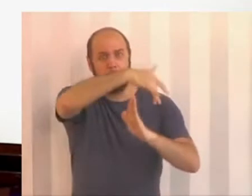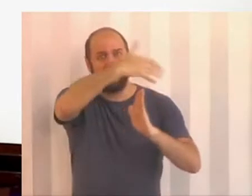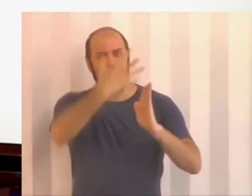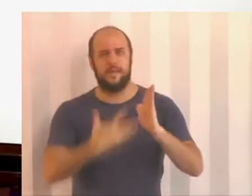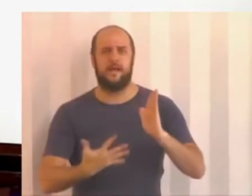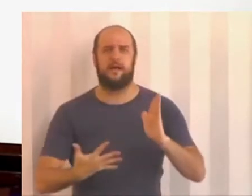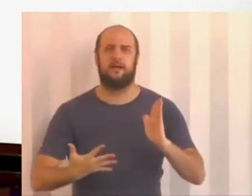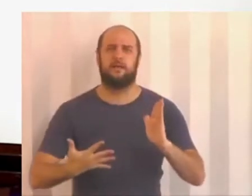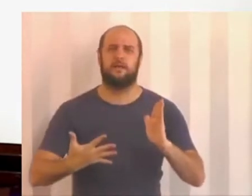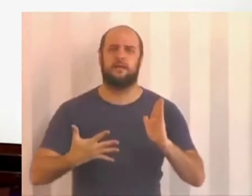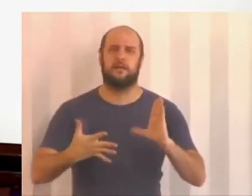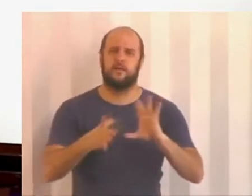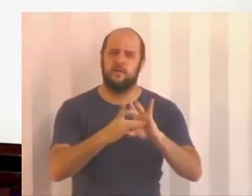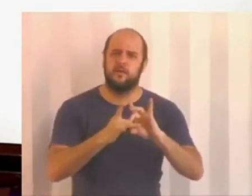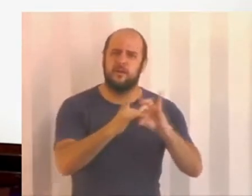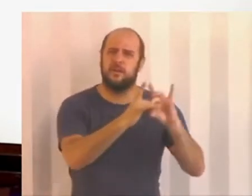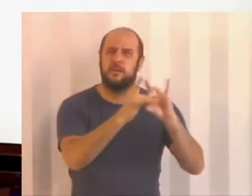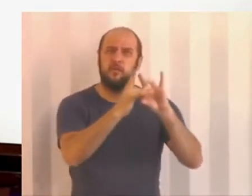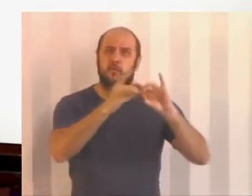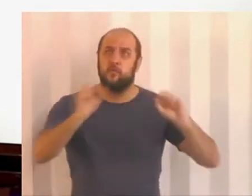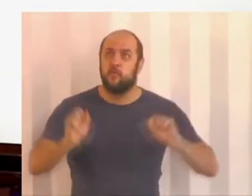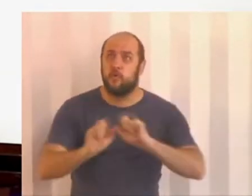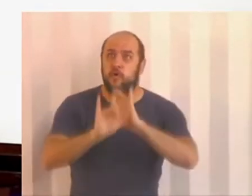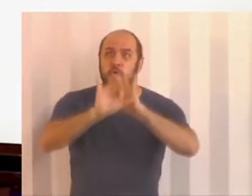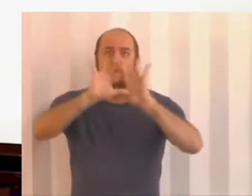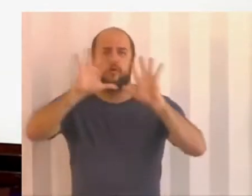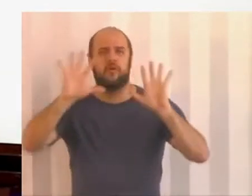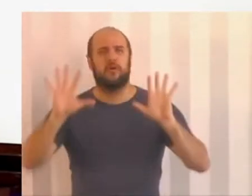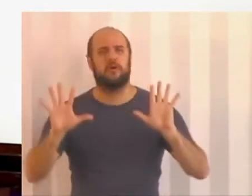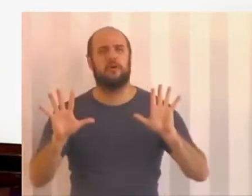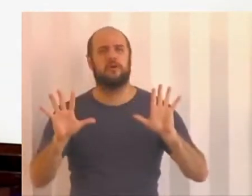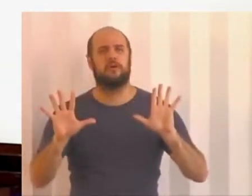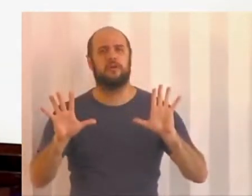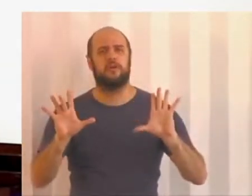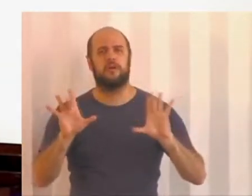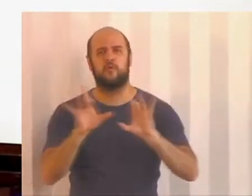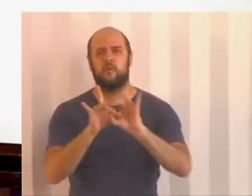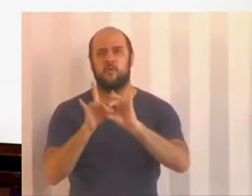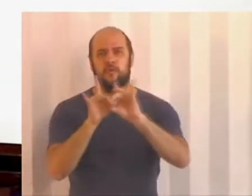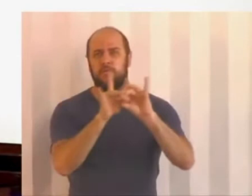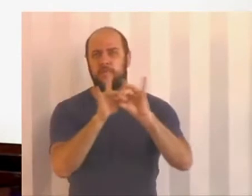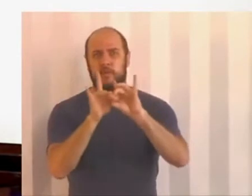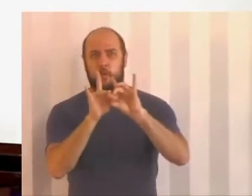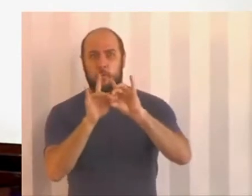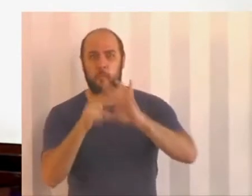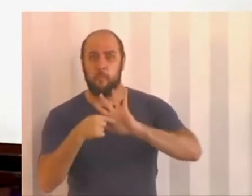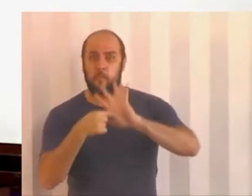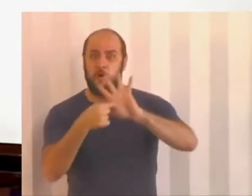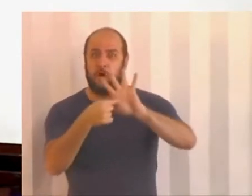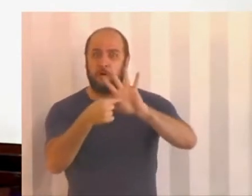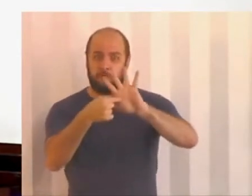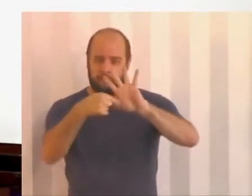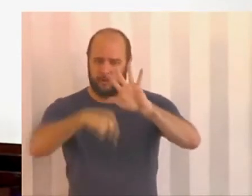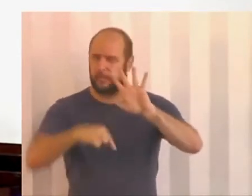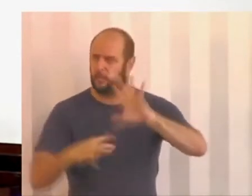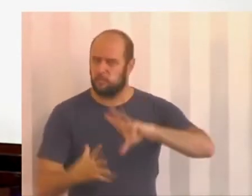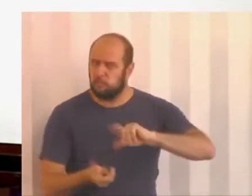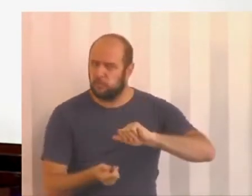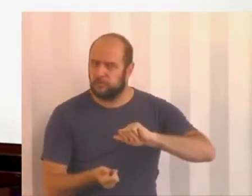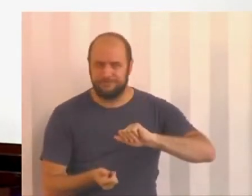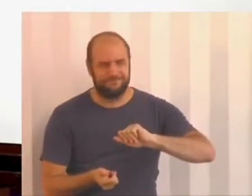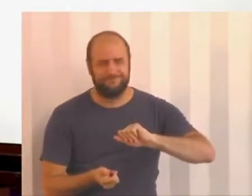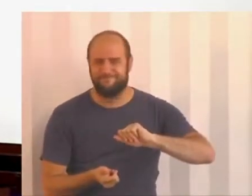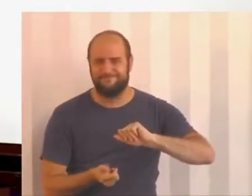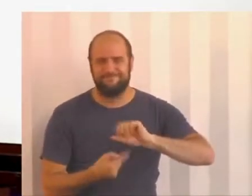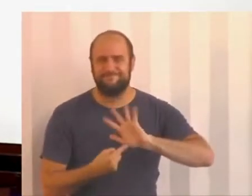uma união gloriosa, porque essa união aponta não para o terreno, mas para o eterno. E